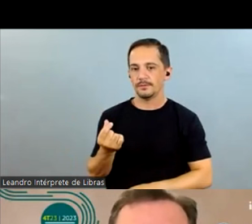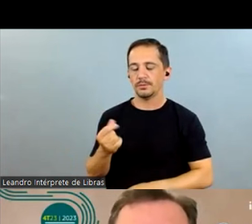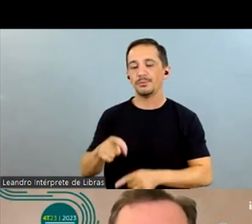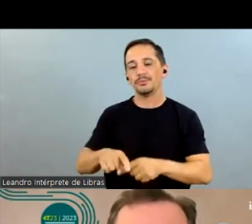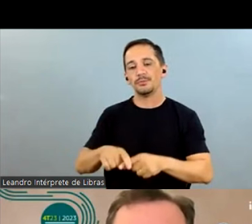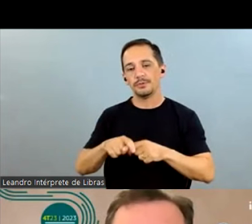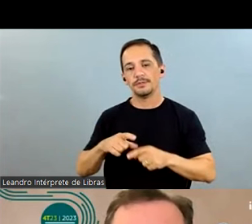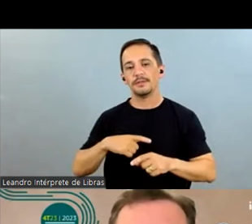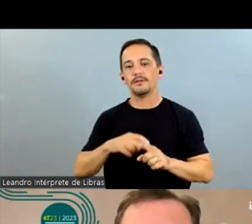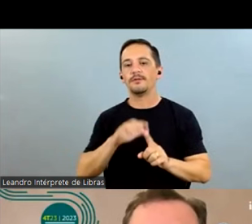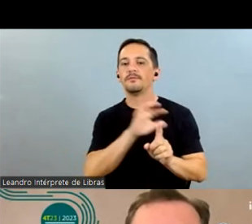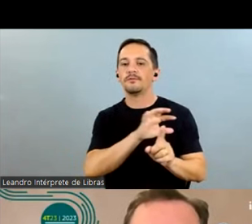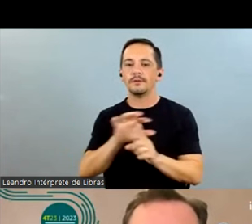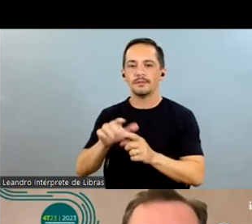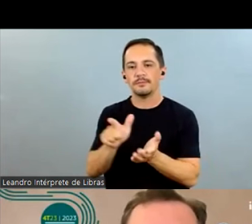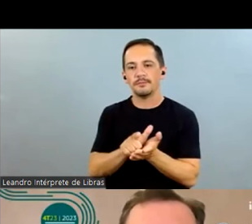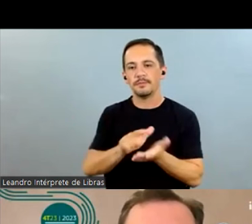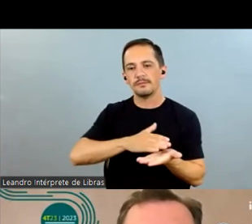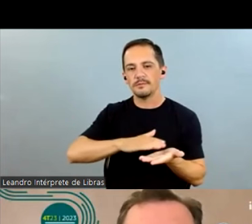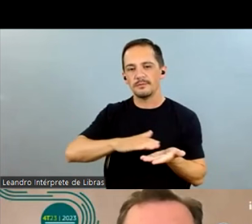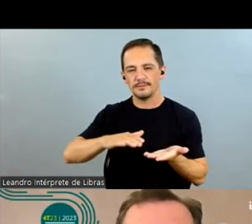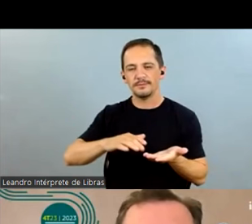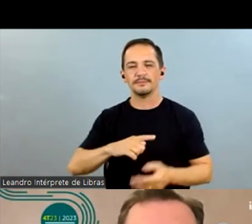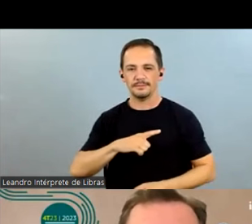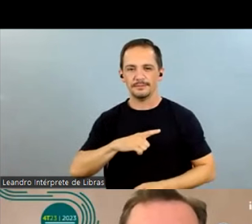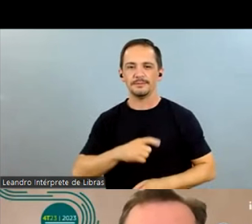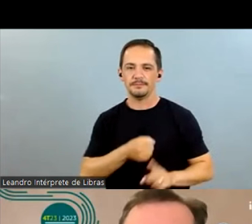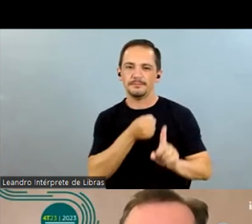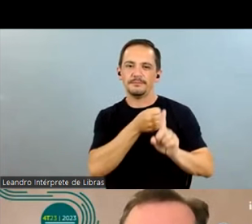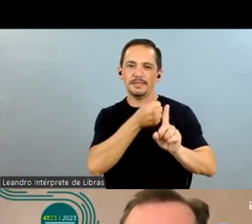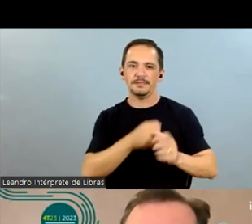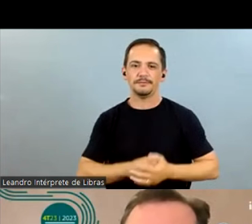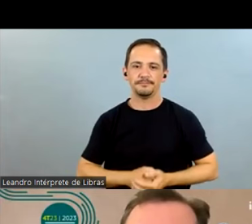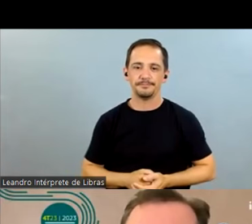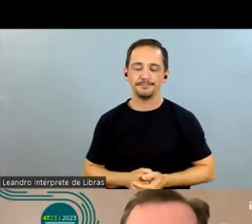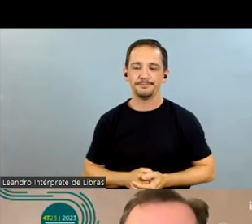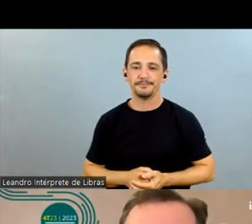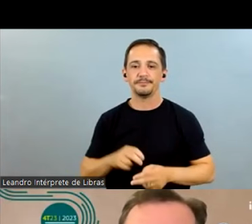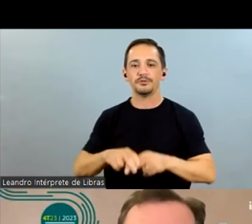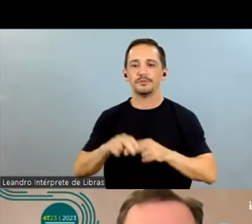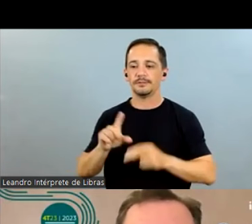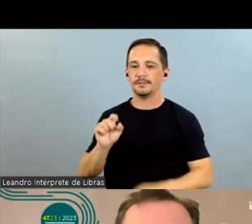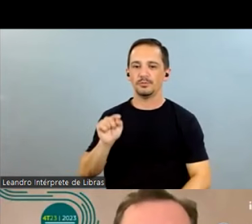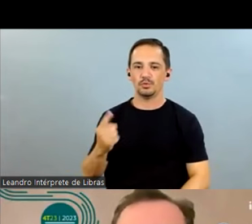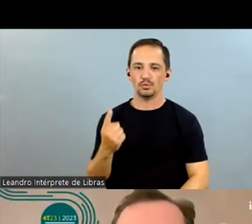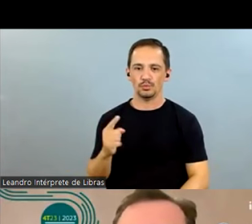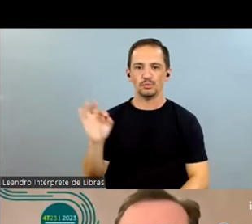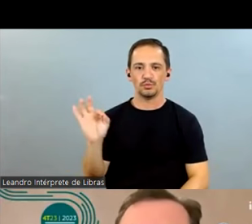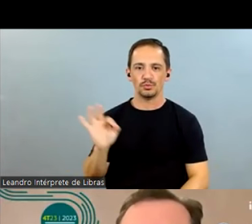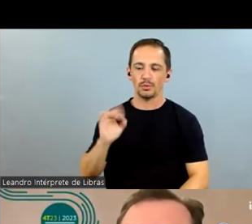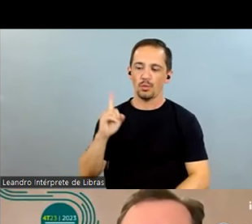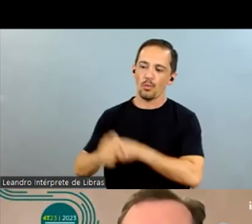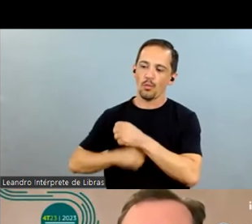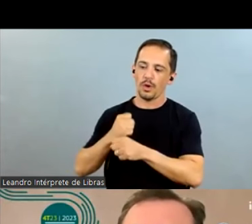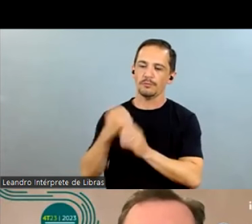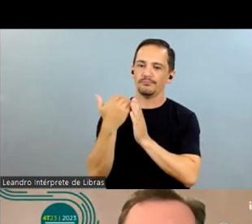do papelão do lado de alguma maneira eh e Houve essa queda de 10.1 por ao longo do ano